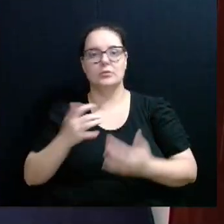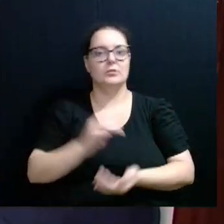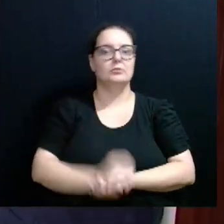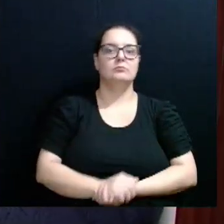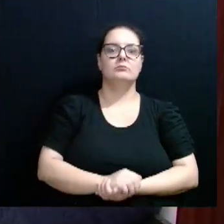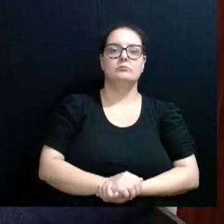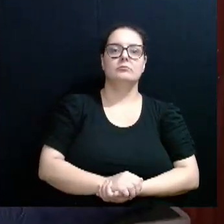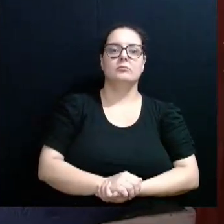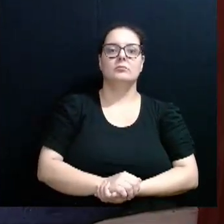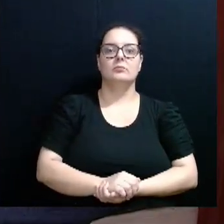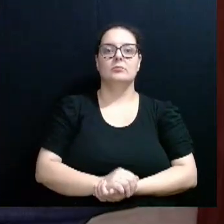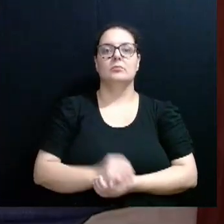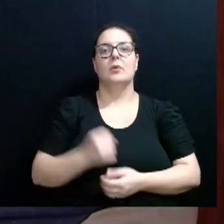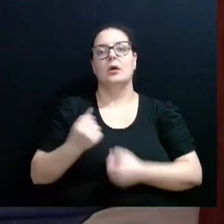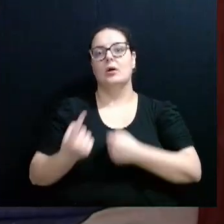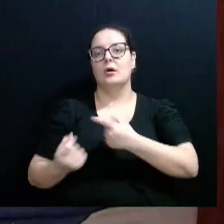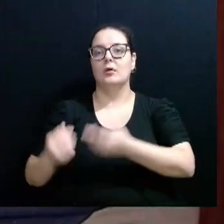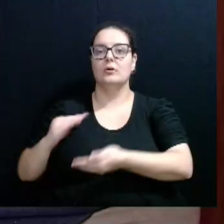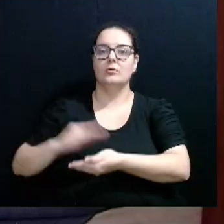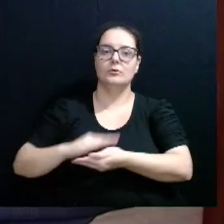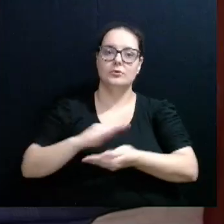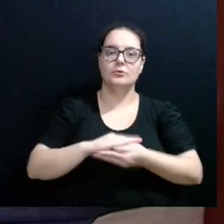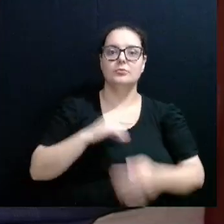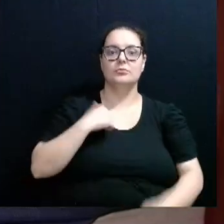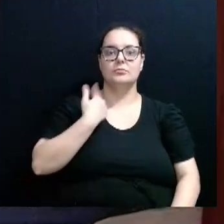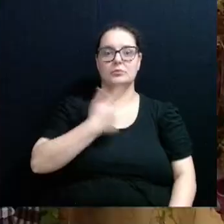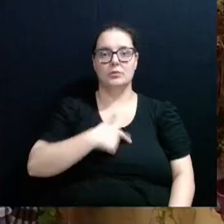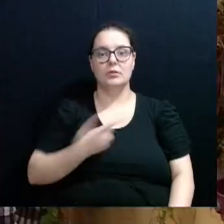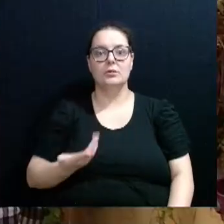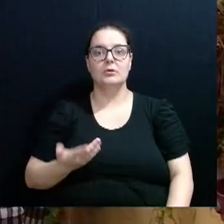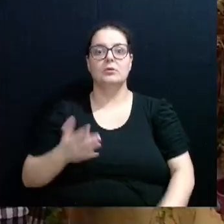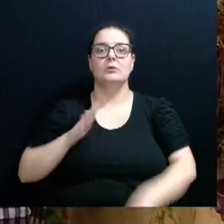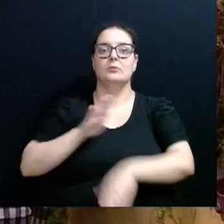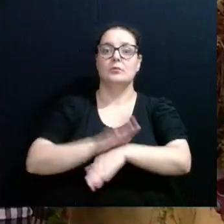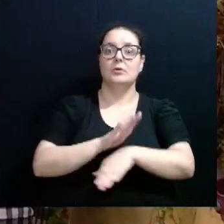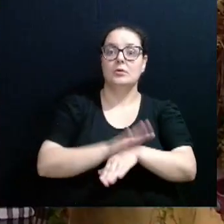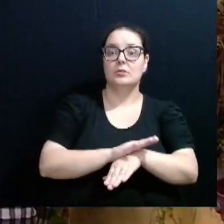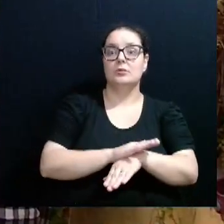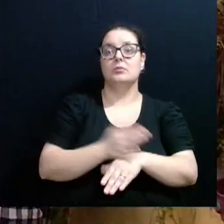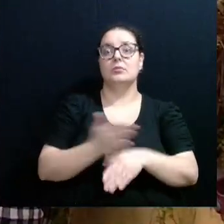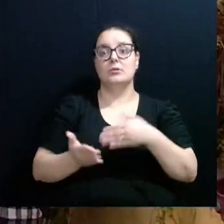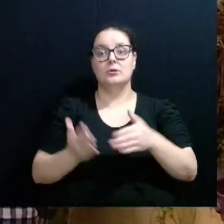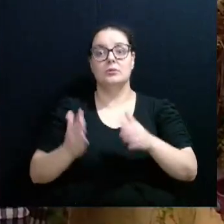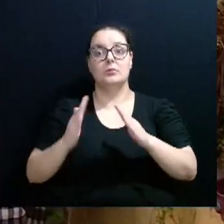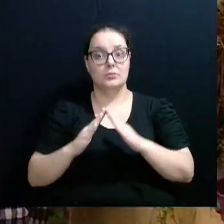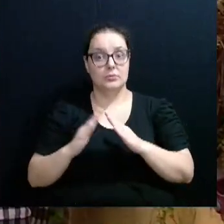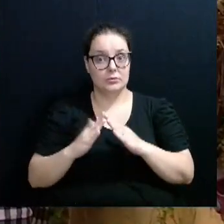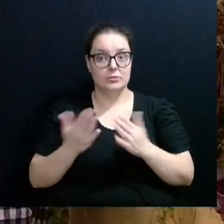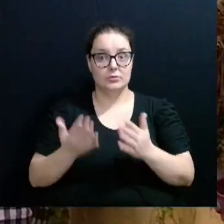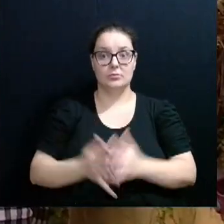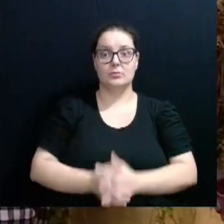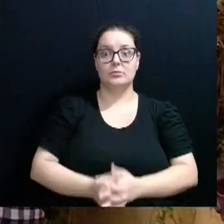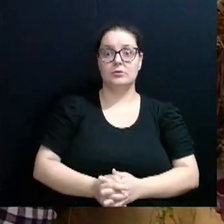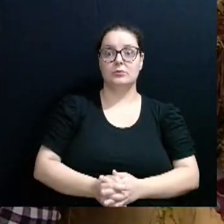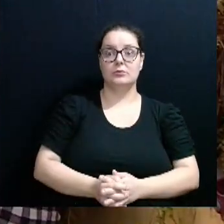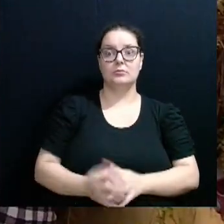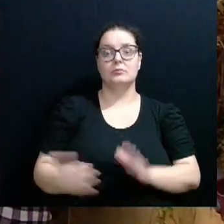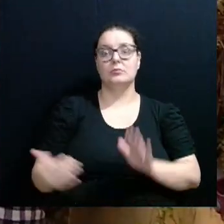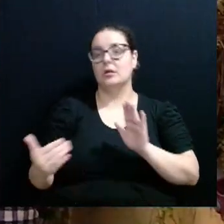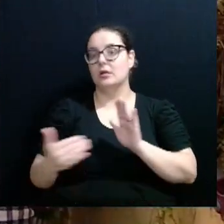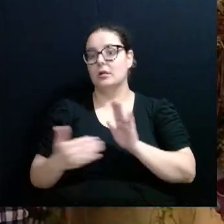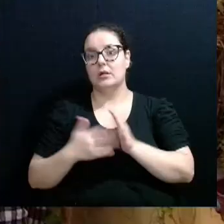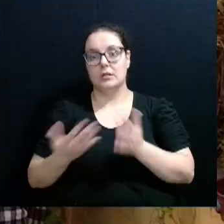alguns fundos para gente, para ajudar na manutenção da casa, para ajudar até mesmo com o que as crianças